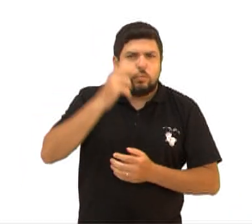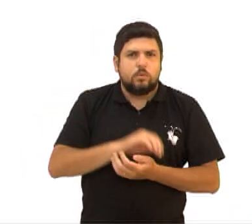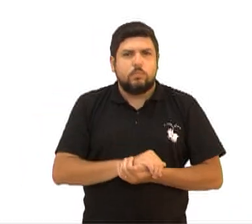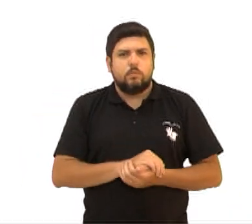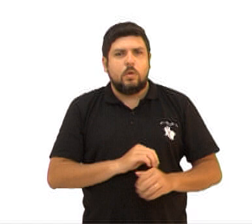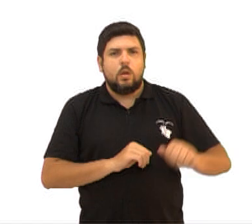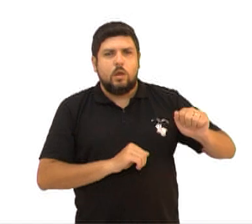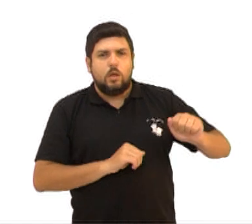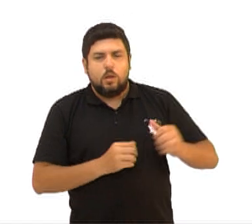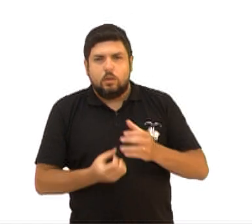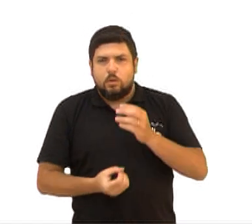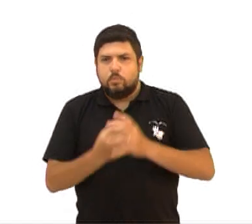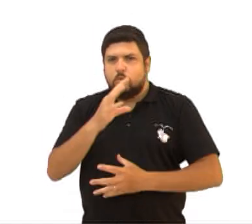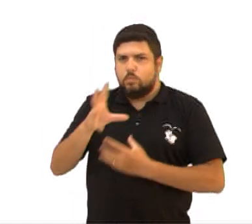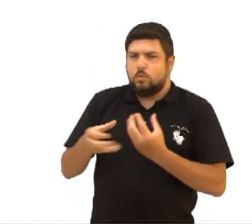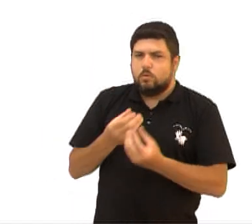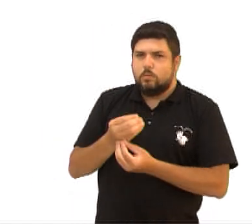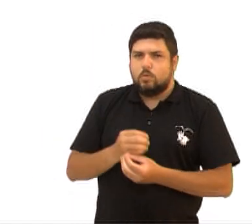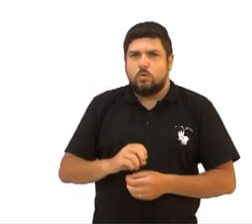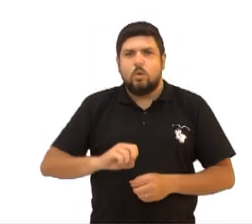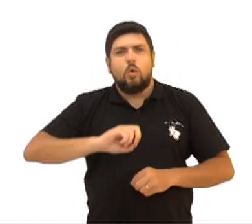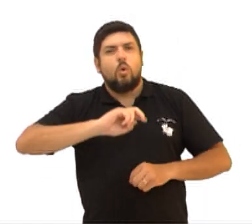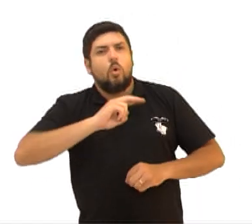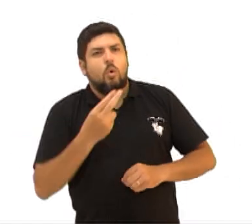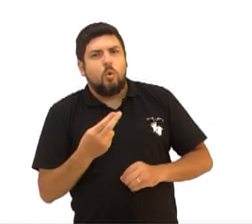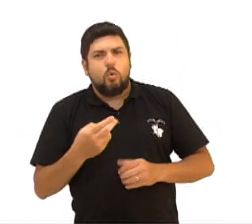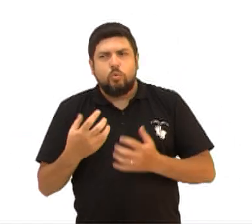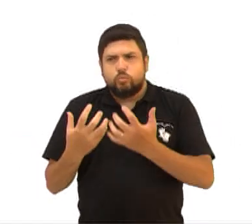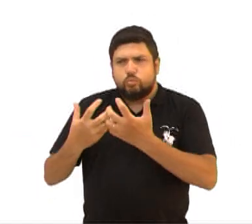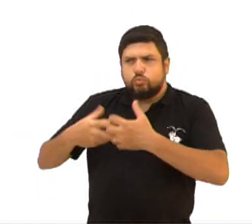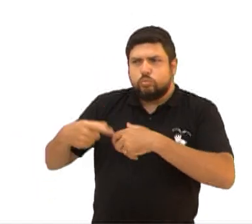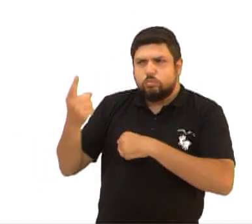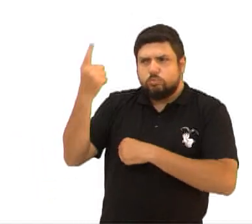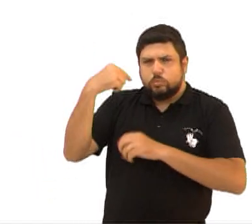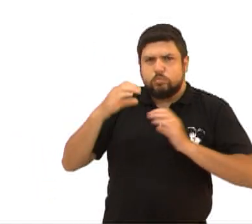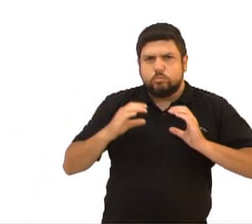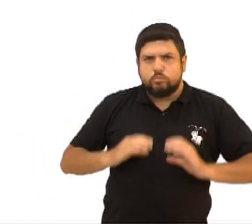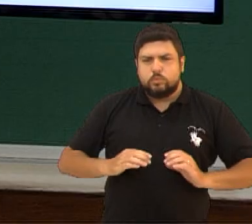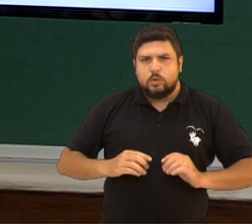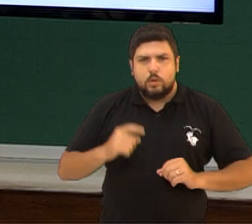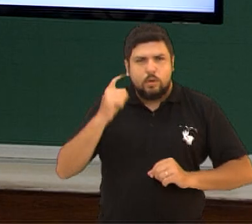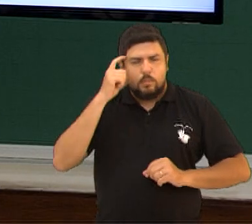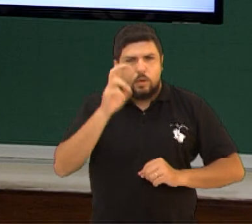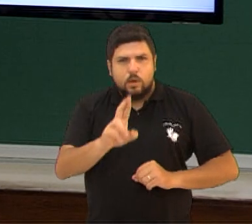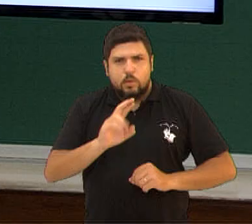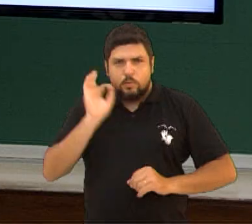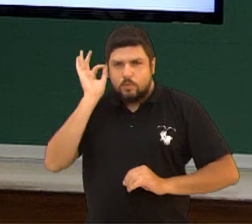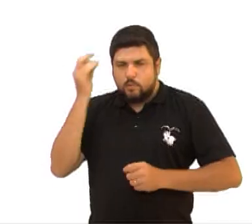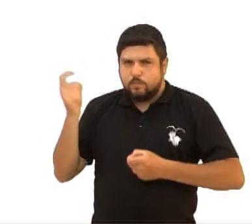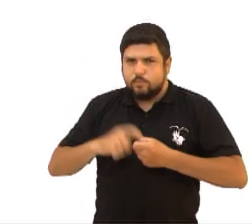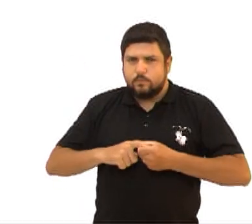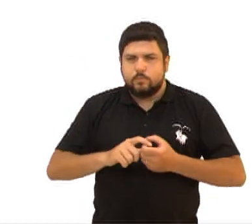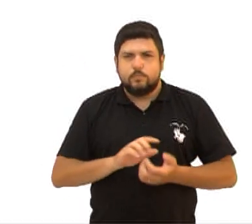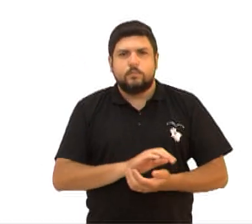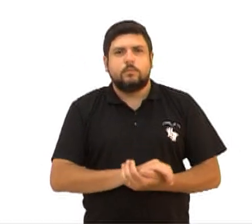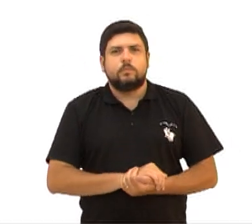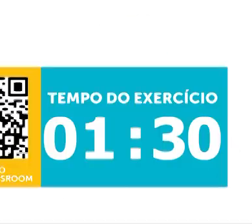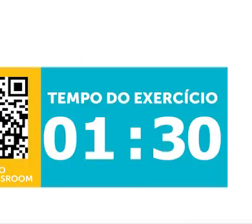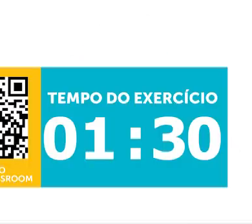arte por uma indústria ou o mecanismo que dita comportamentos? Pensem, respondam e já voltamos.